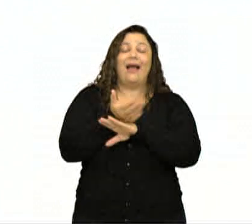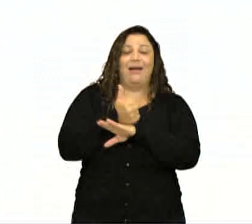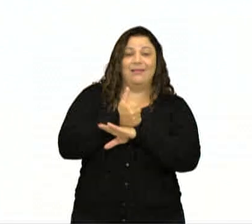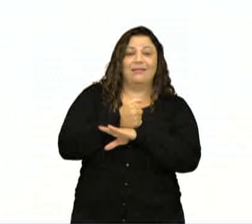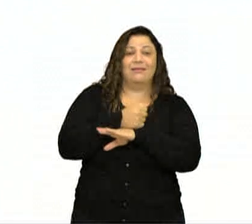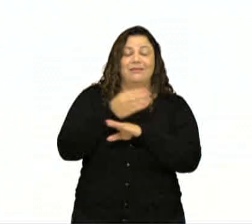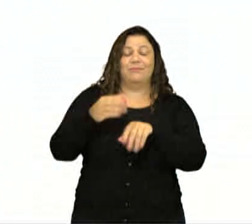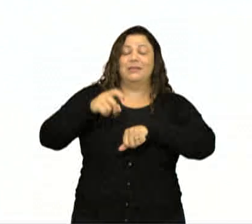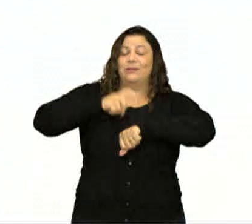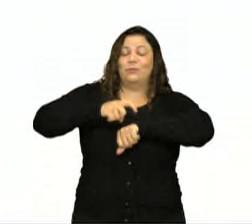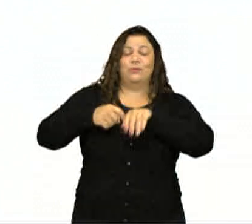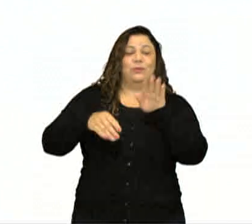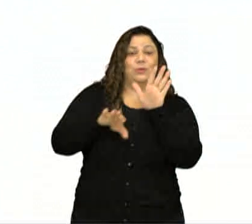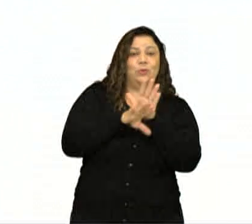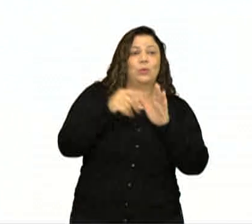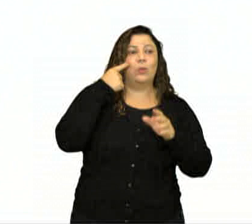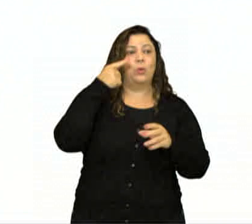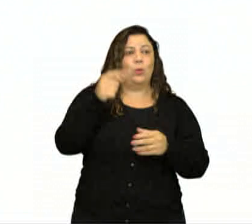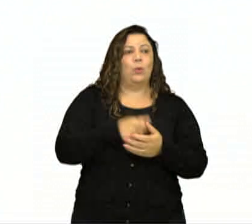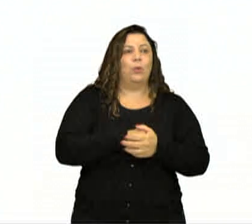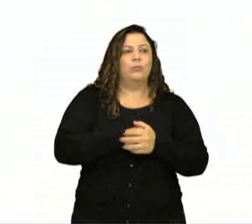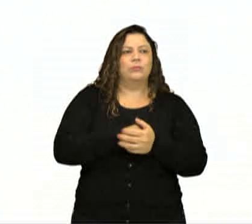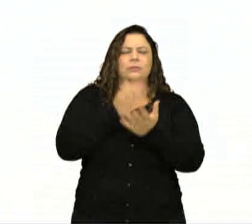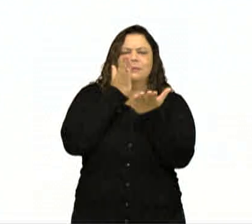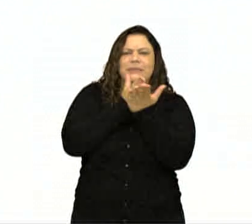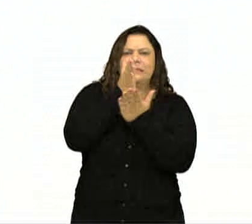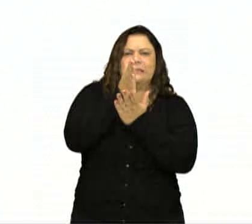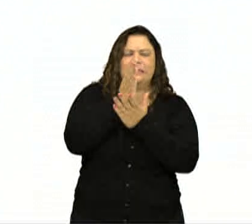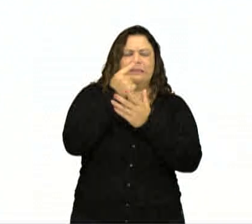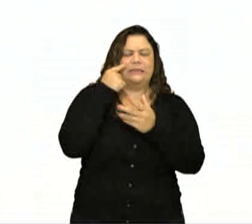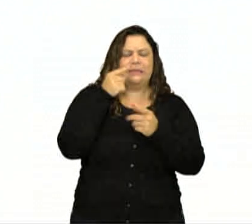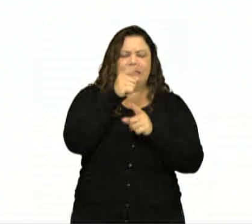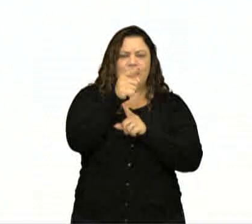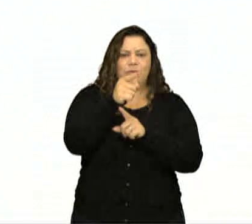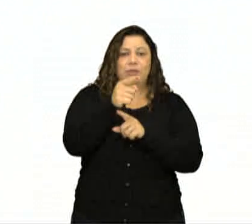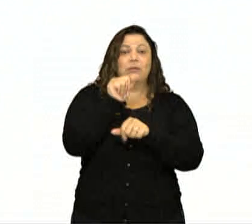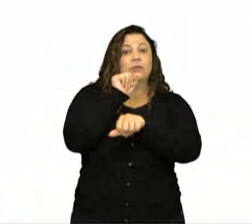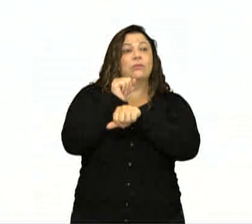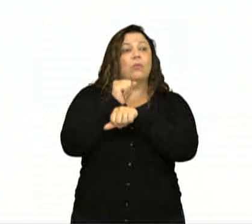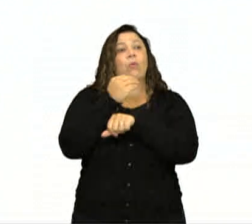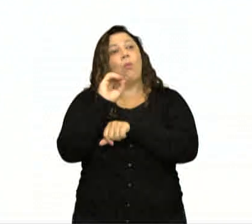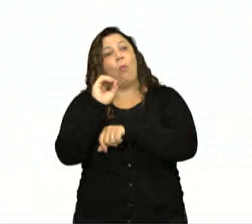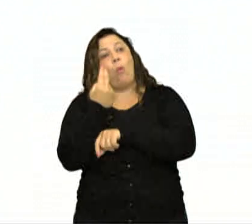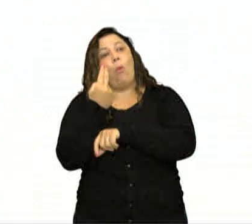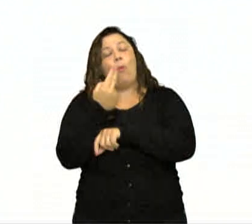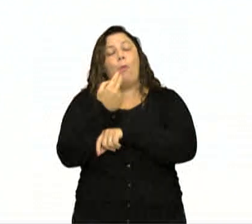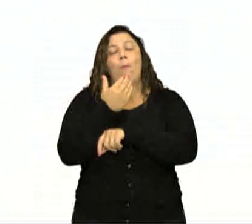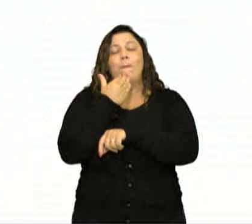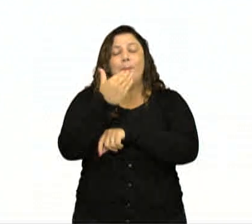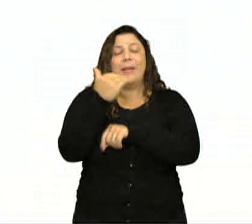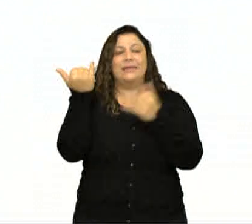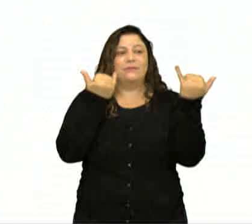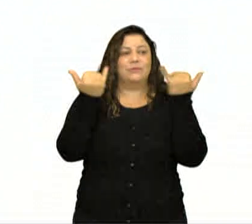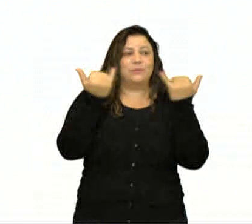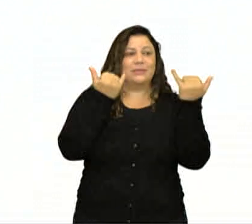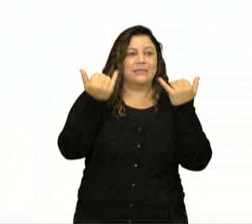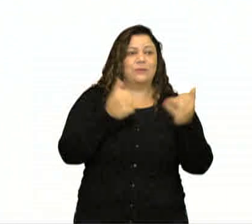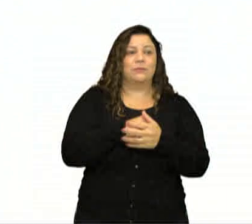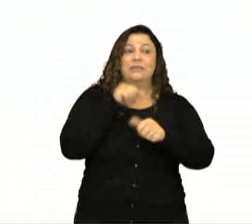peça informações. Estão me esperando, portanto preciso ser rápido. Leve uma blusa, que lá faz